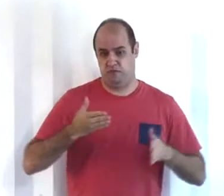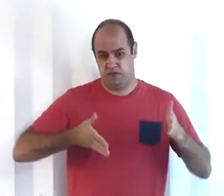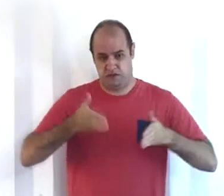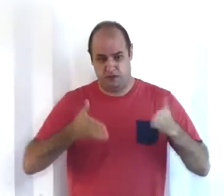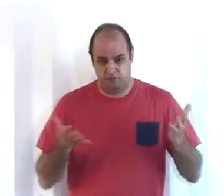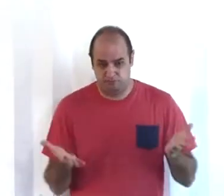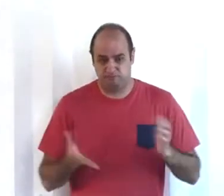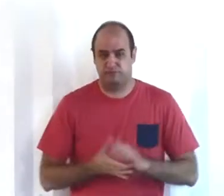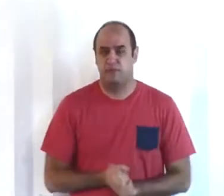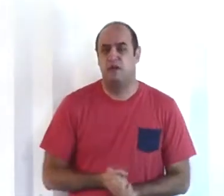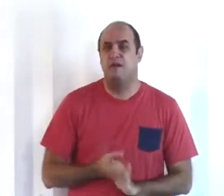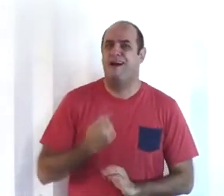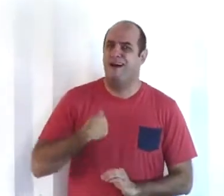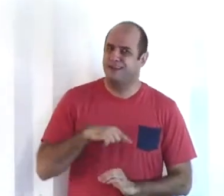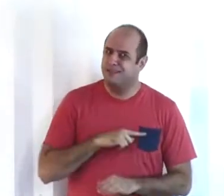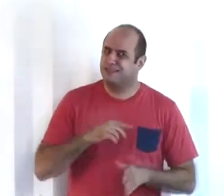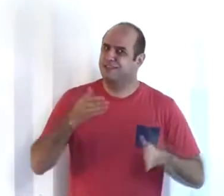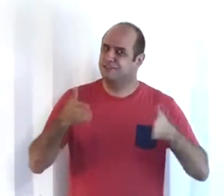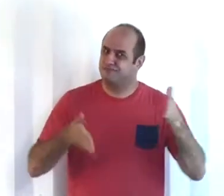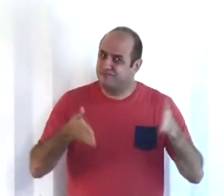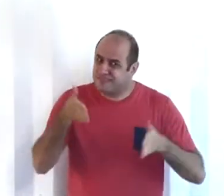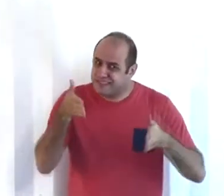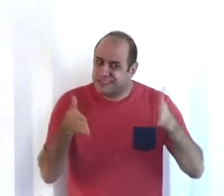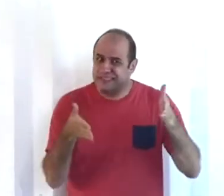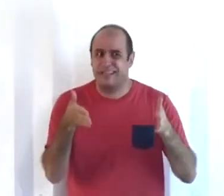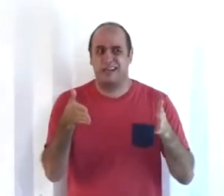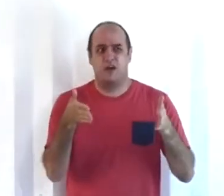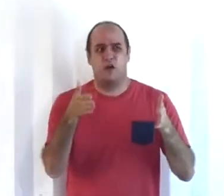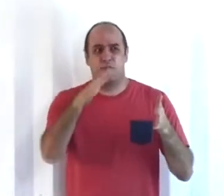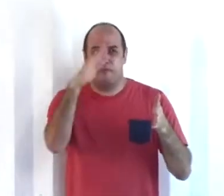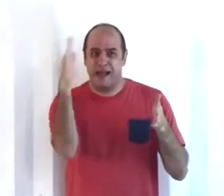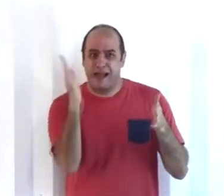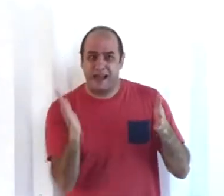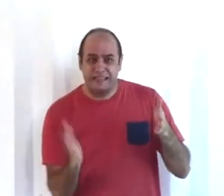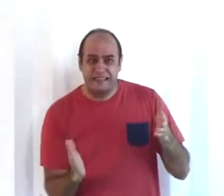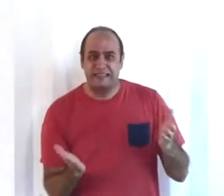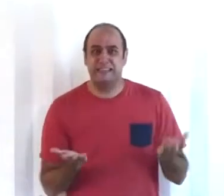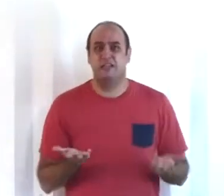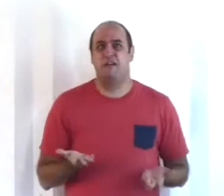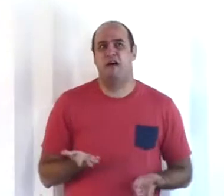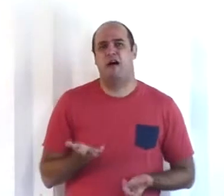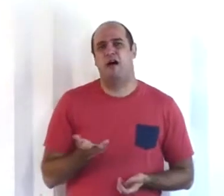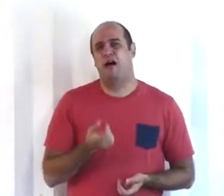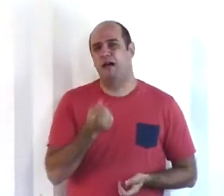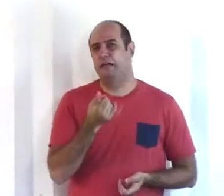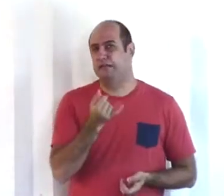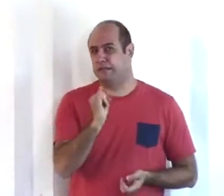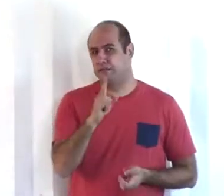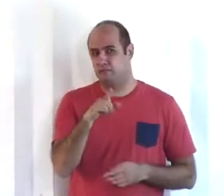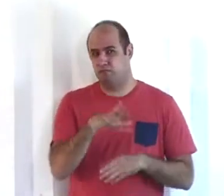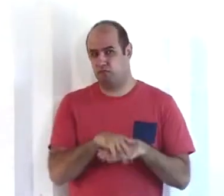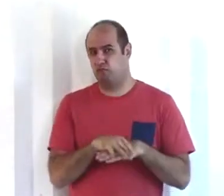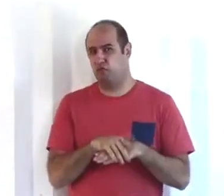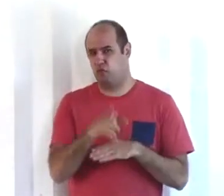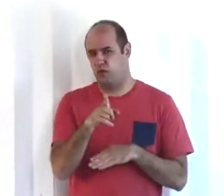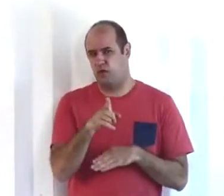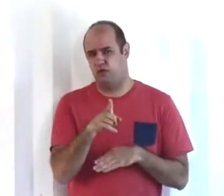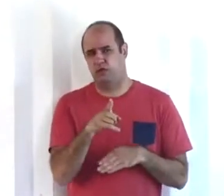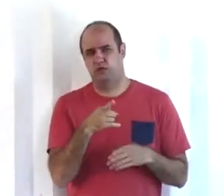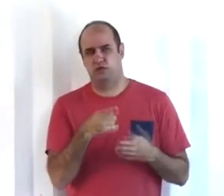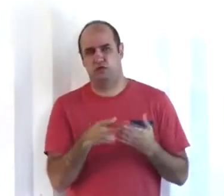estamos vivendo um tempo no nosso país em que, se você ficar doente, contrair